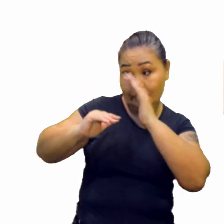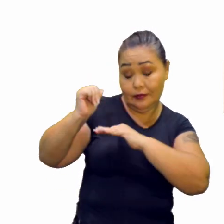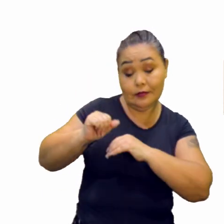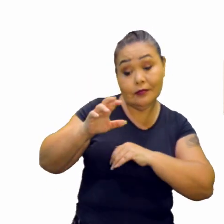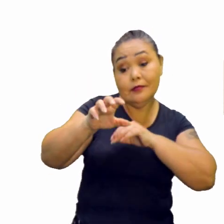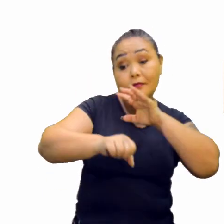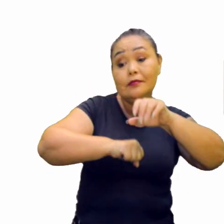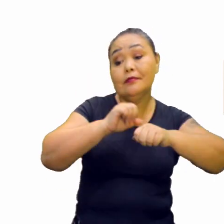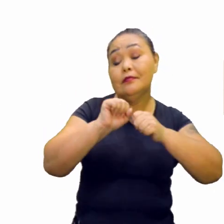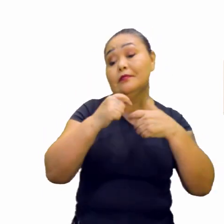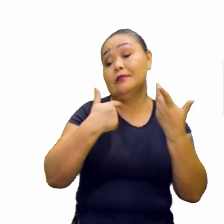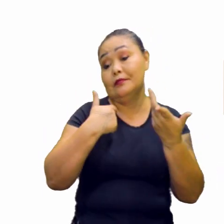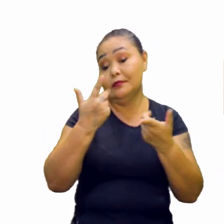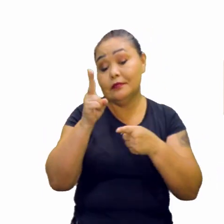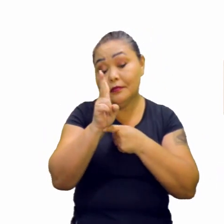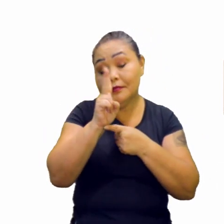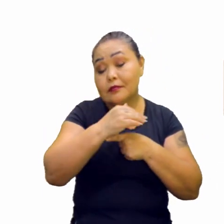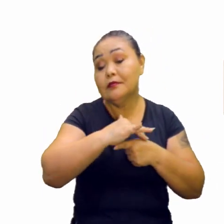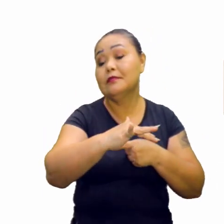extratos.